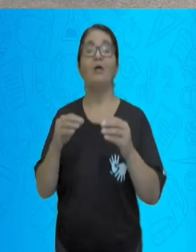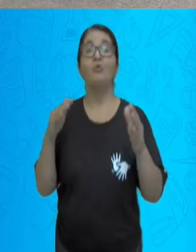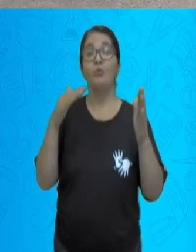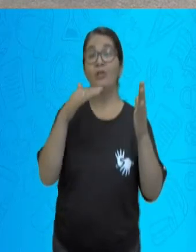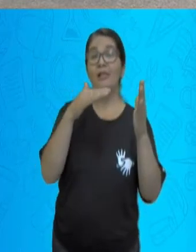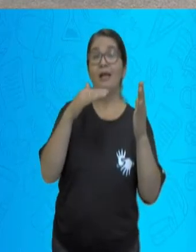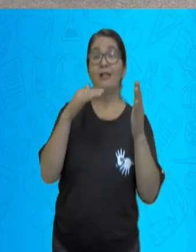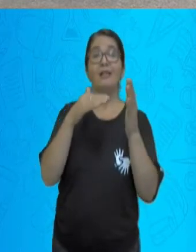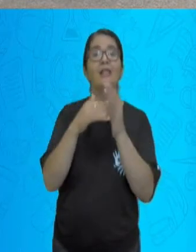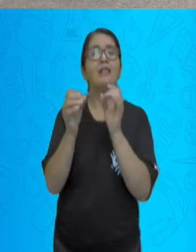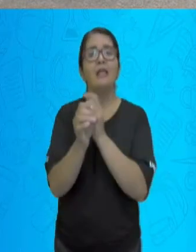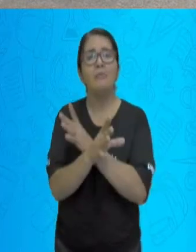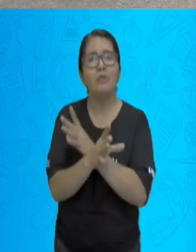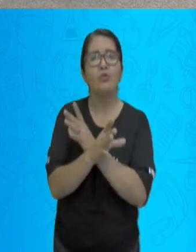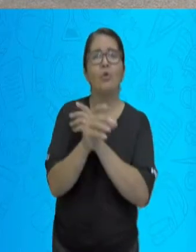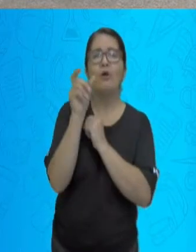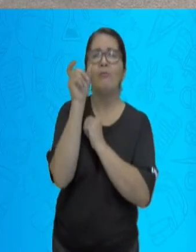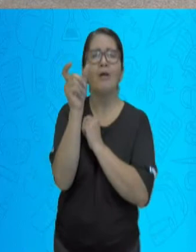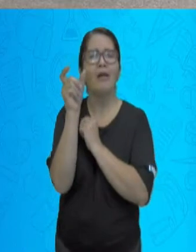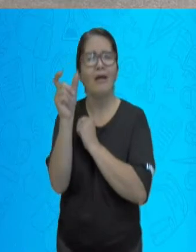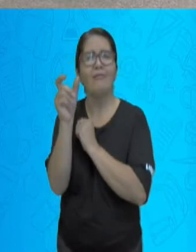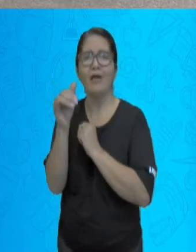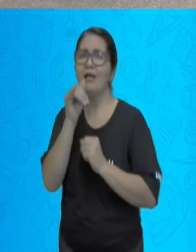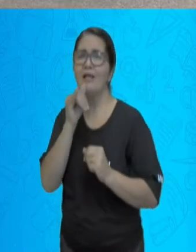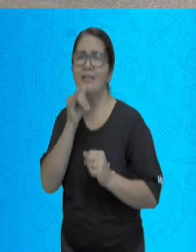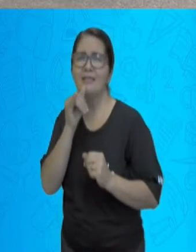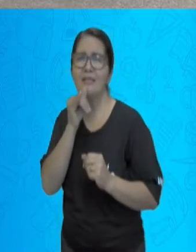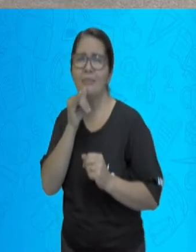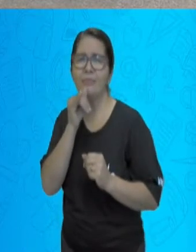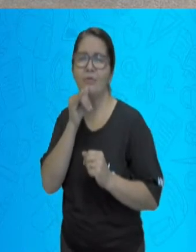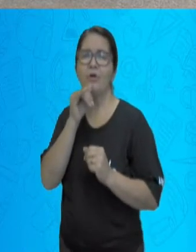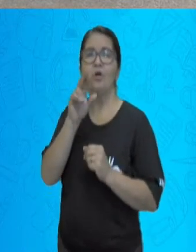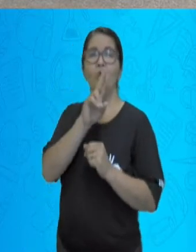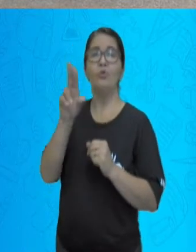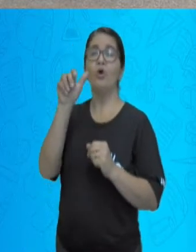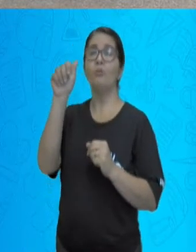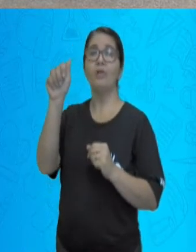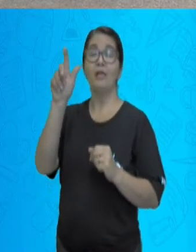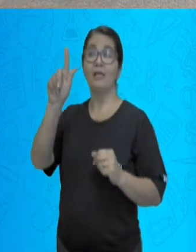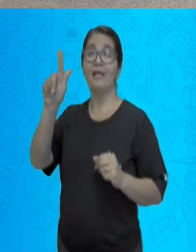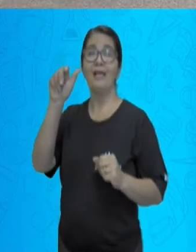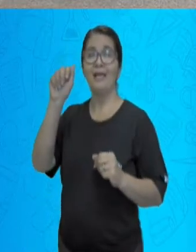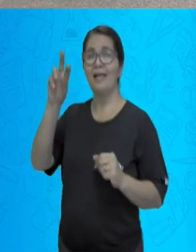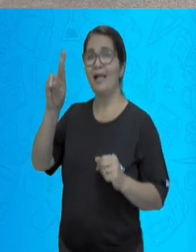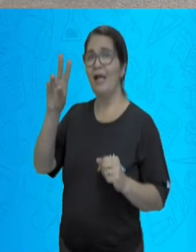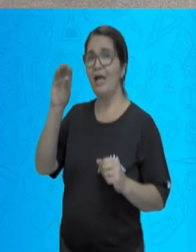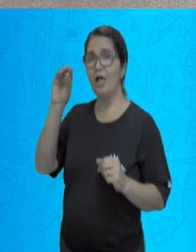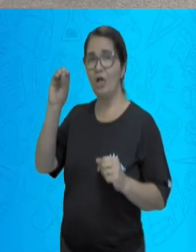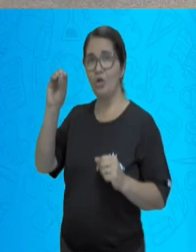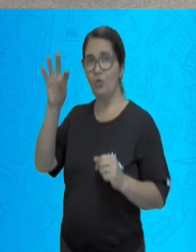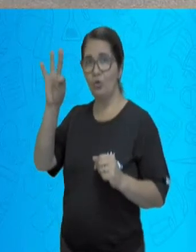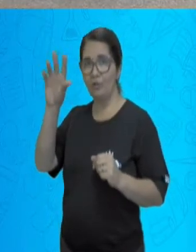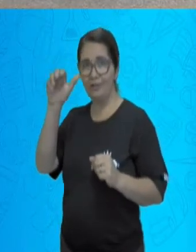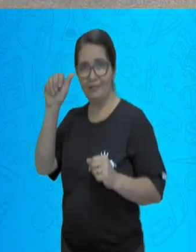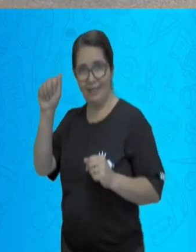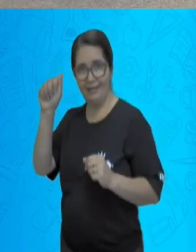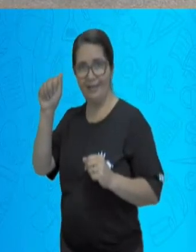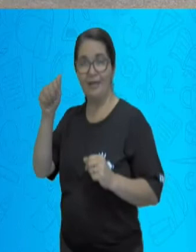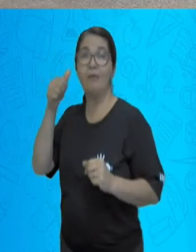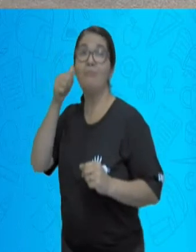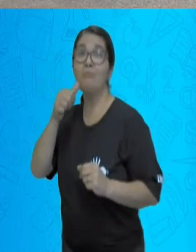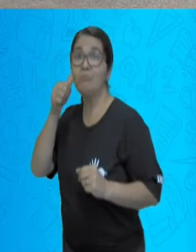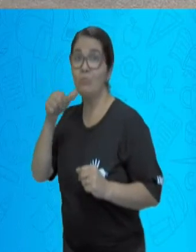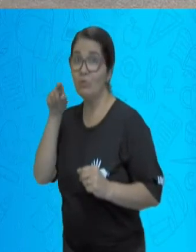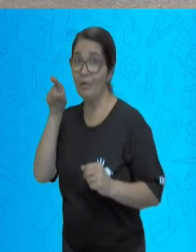terminação da palavra. É o caso do exemplo da palavra garota e garoto. Notem que mantivemos